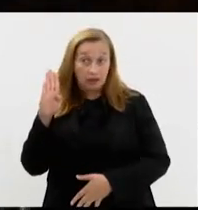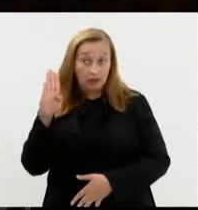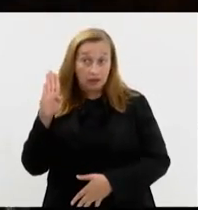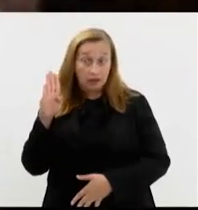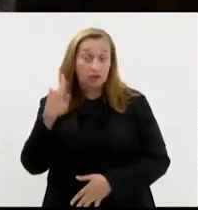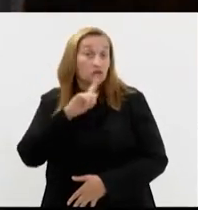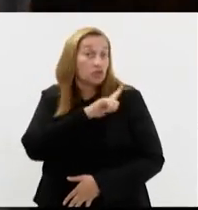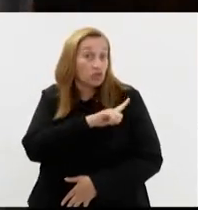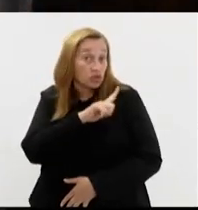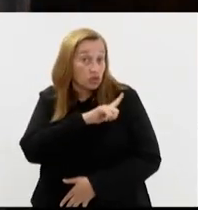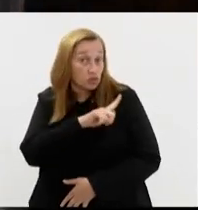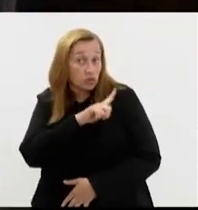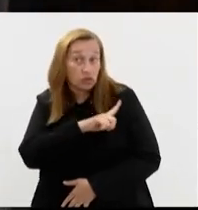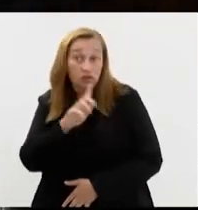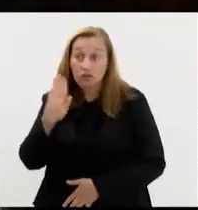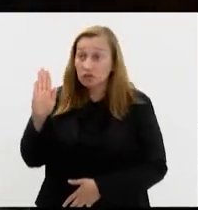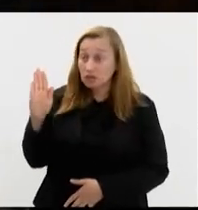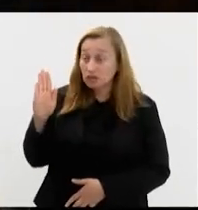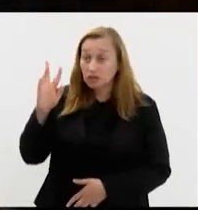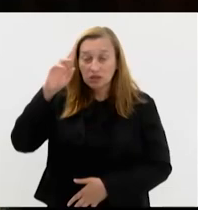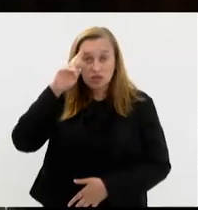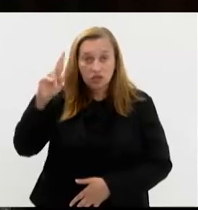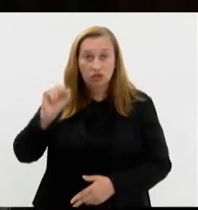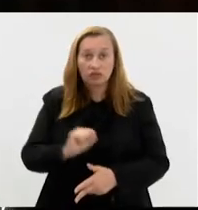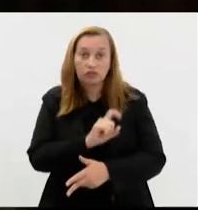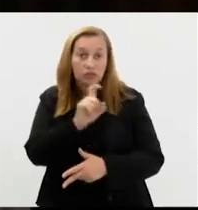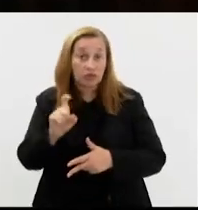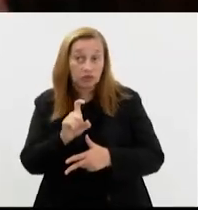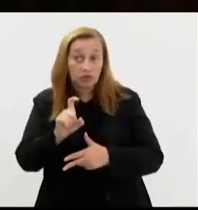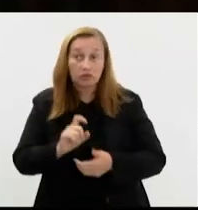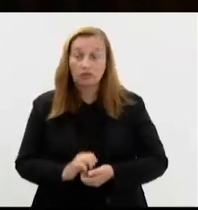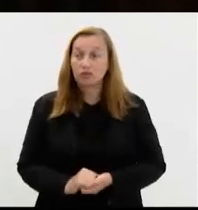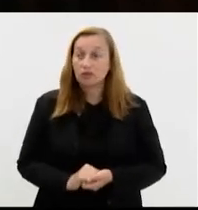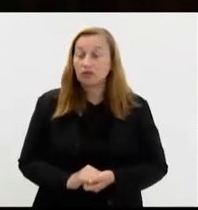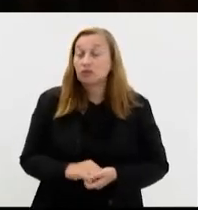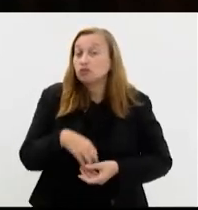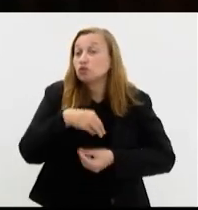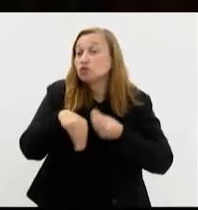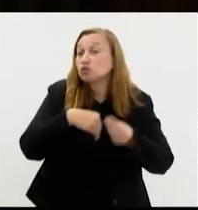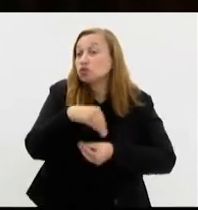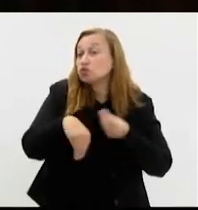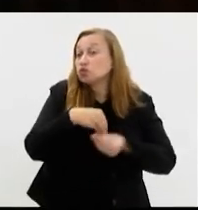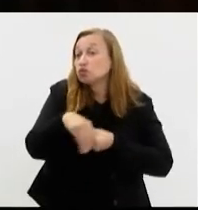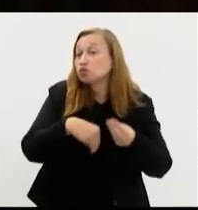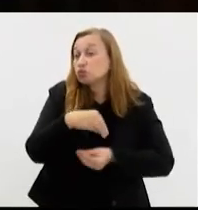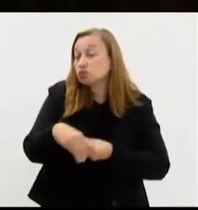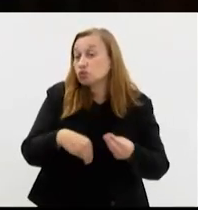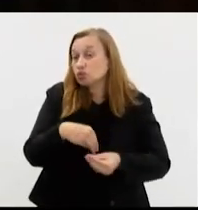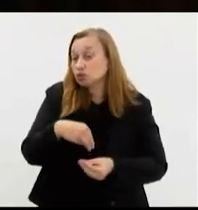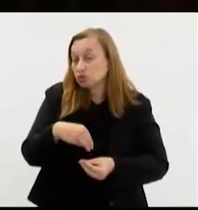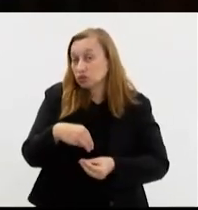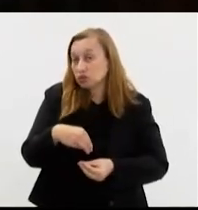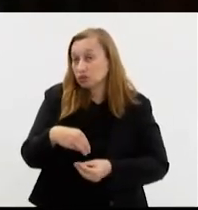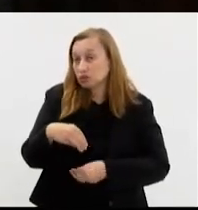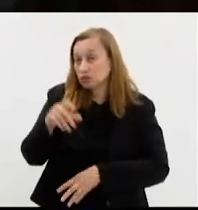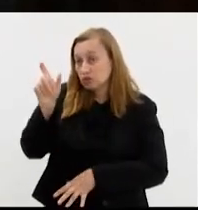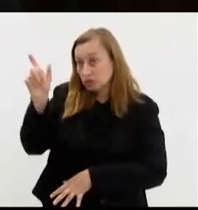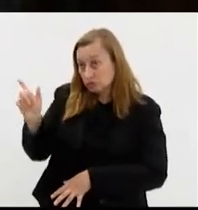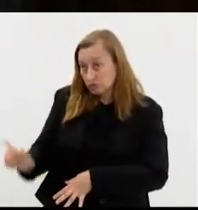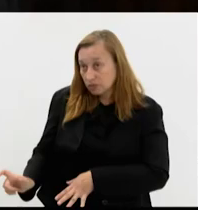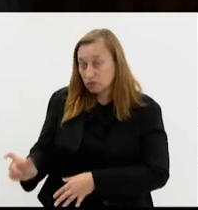gestores candidatos e chefes do Poder Executivo eles misturam as figuras existe um hibridismo